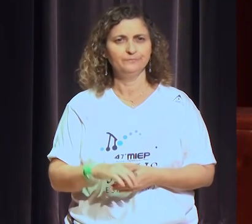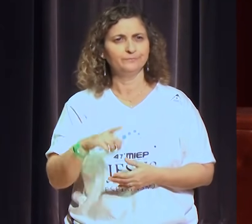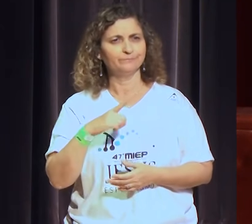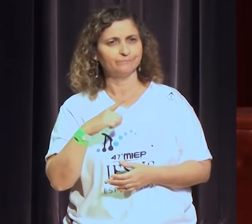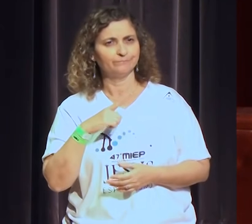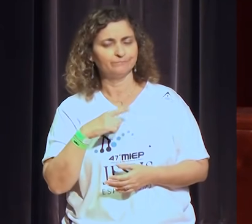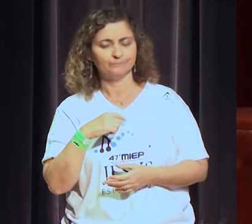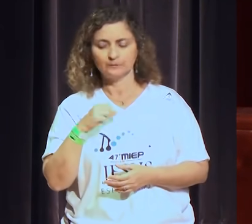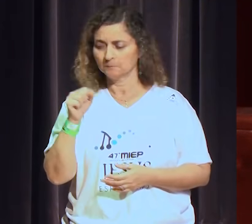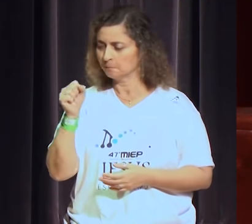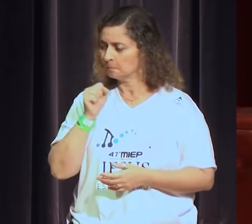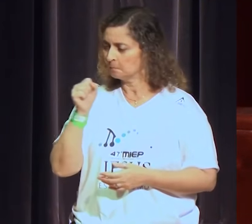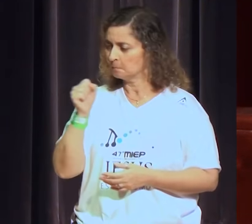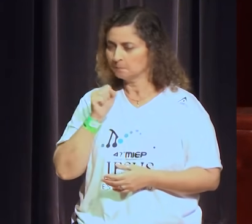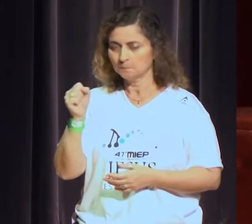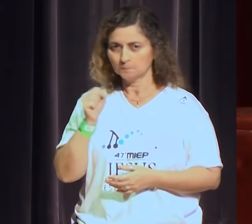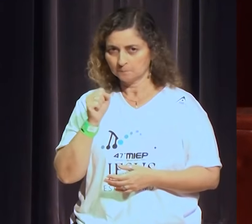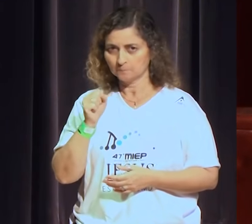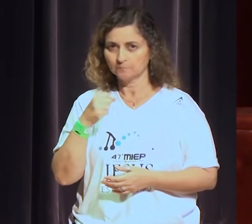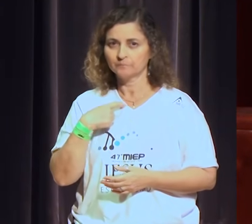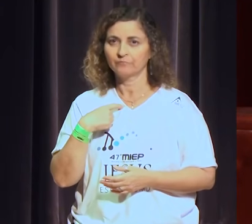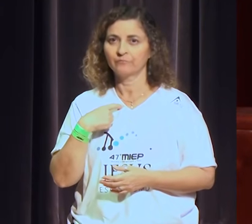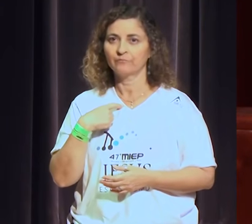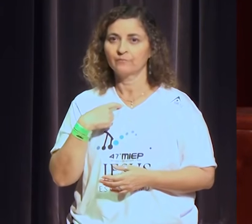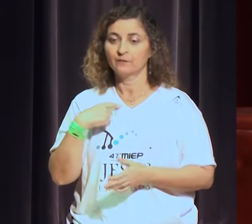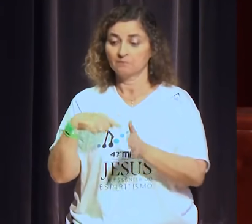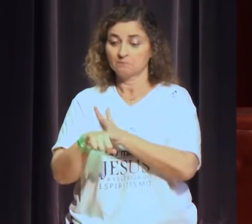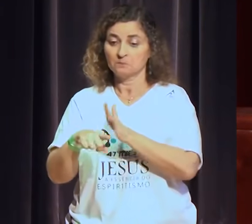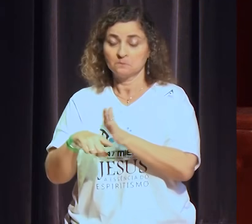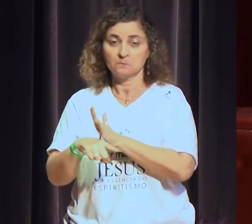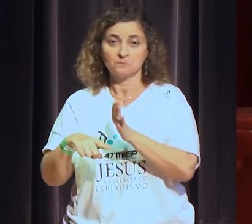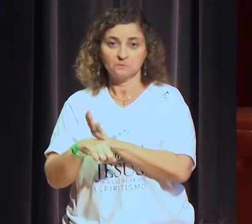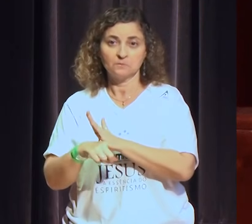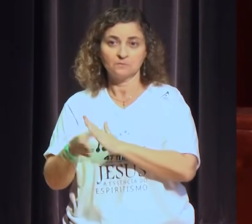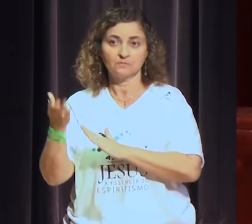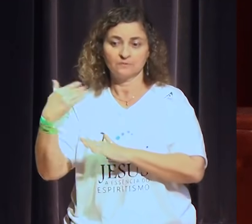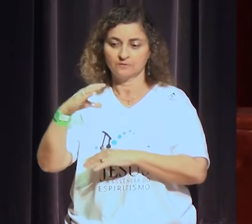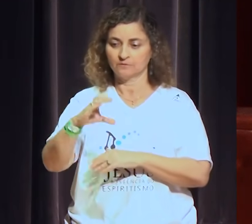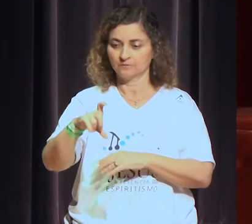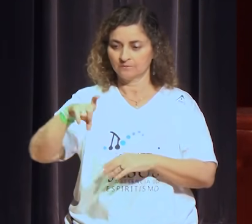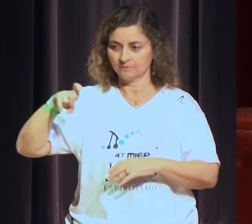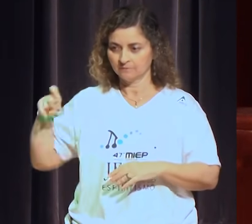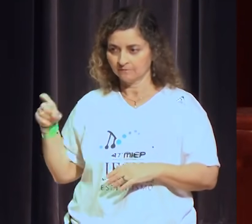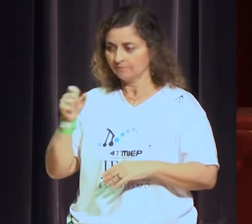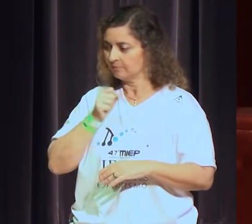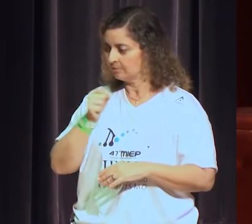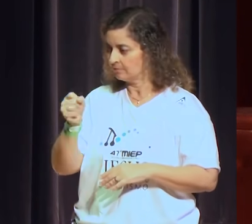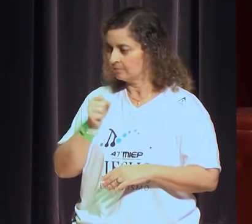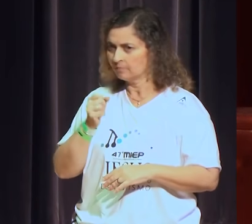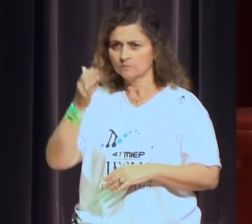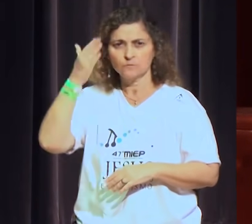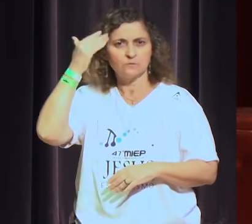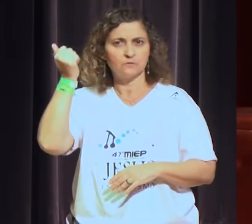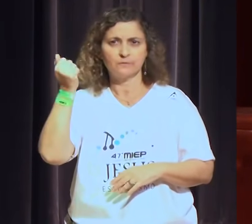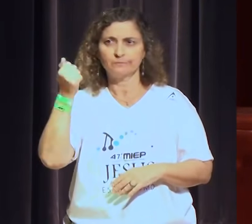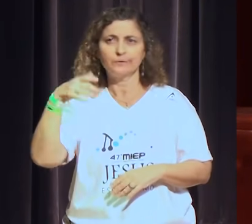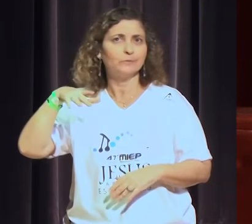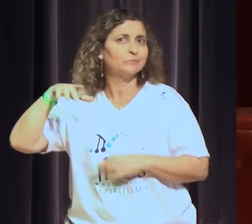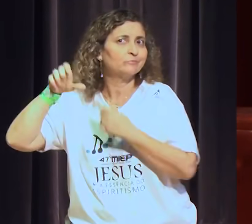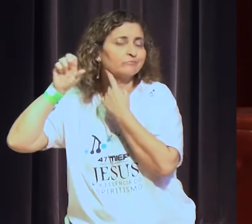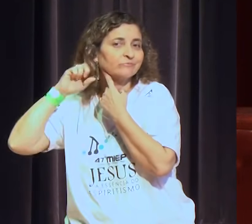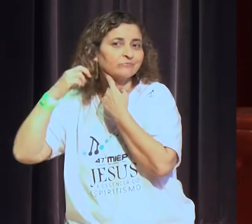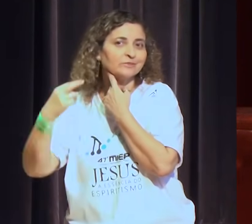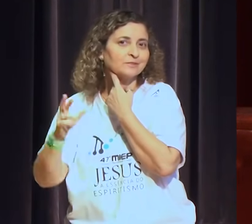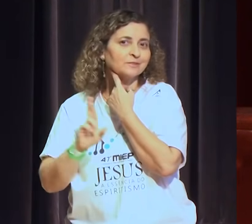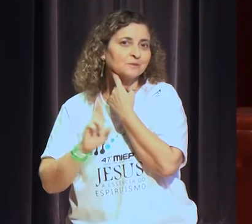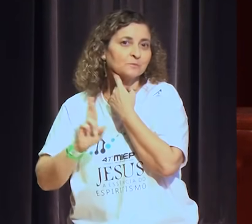E, em entrevista feita com Chico Xavier, uma pessoa que não sabia fazer pergunta,